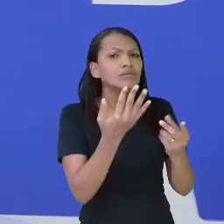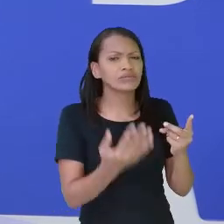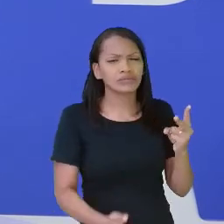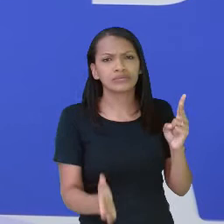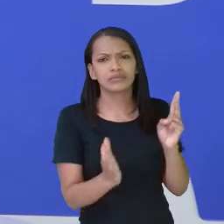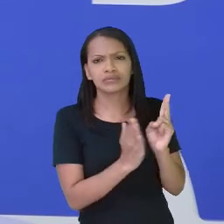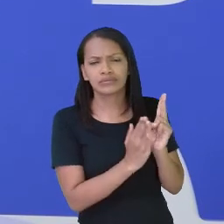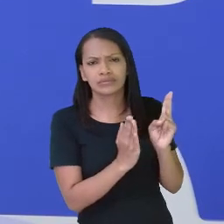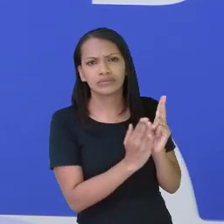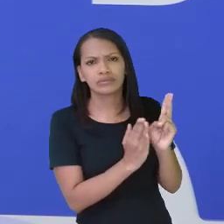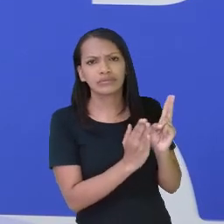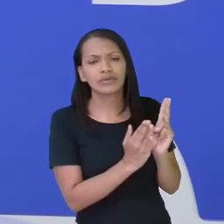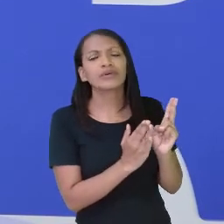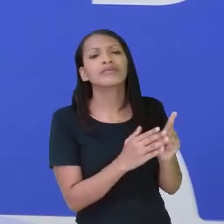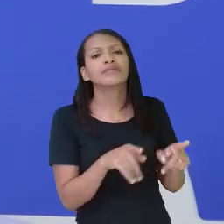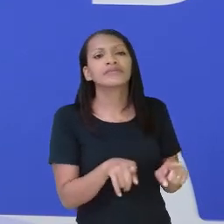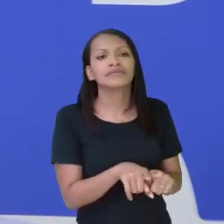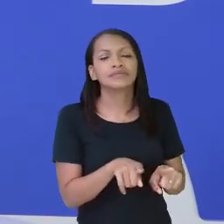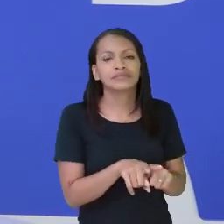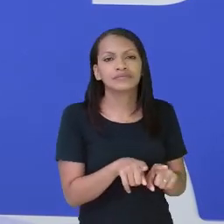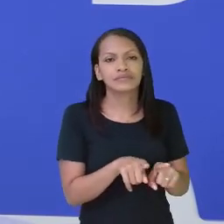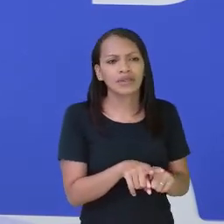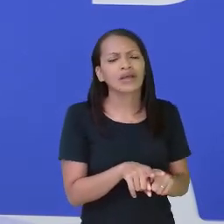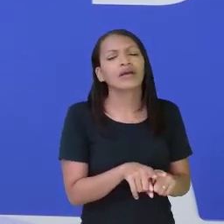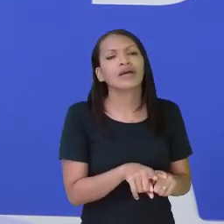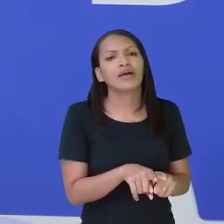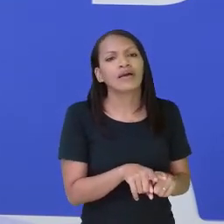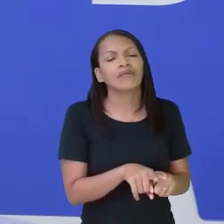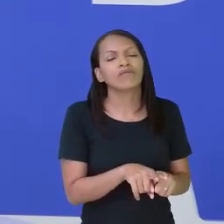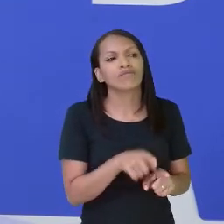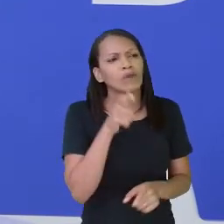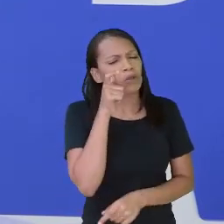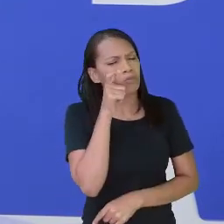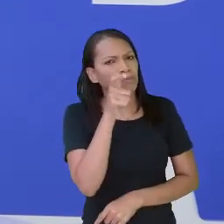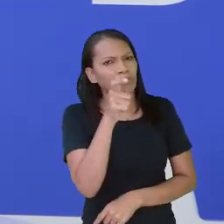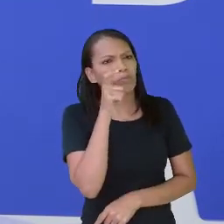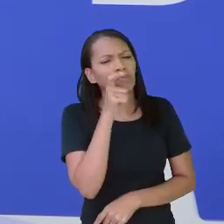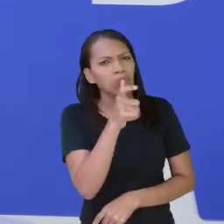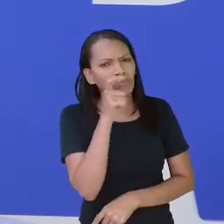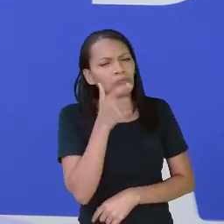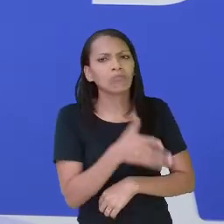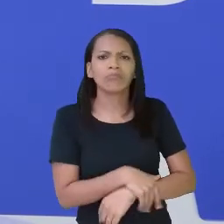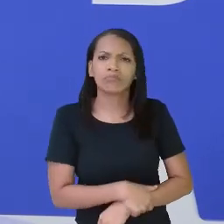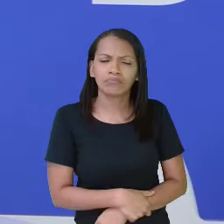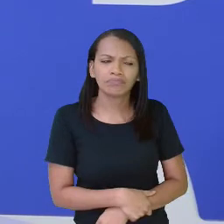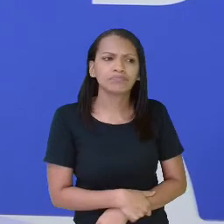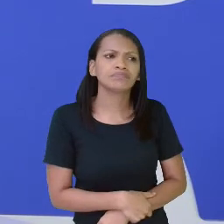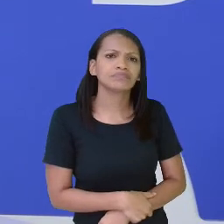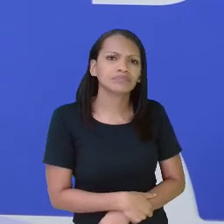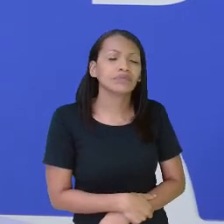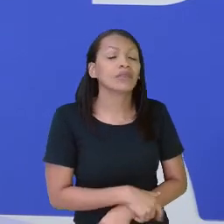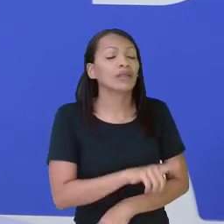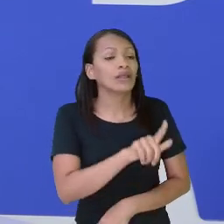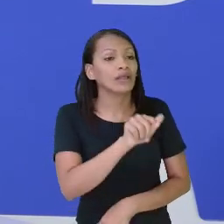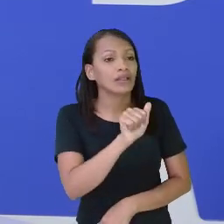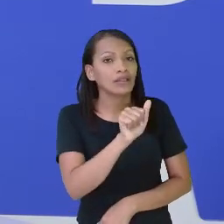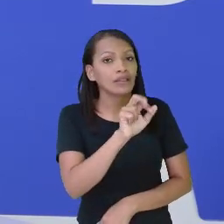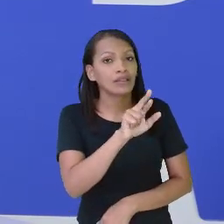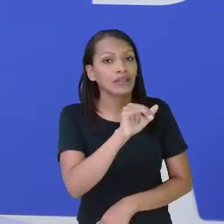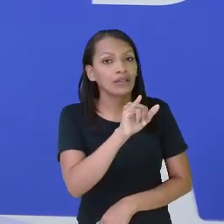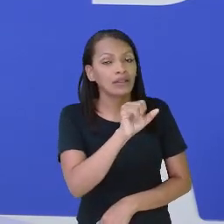indígenas. Andreina dizendo que isso é muito interessante. E Larissa falou